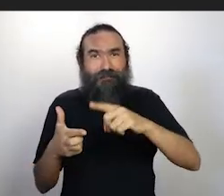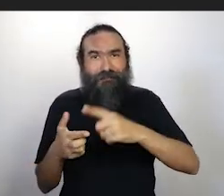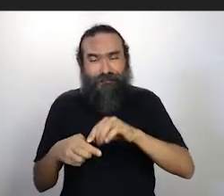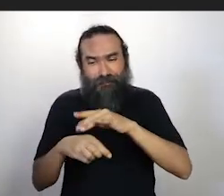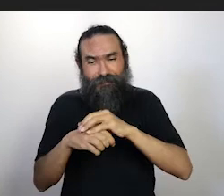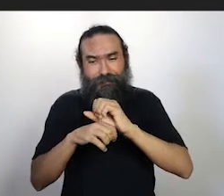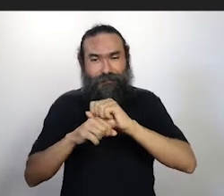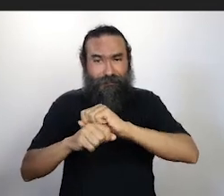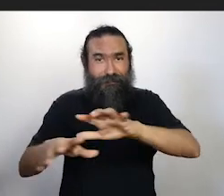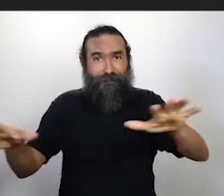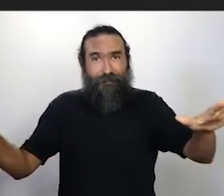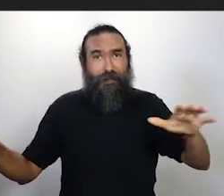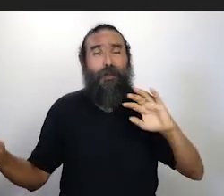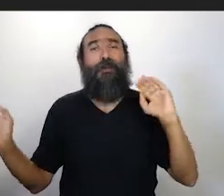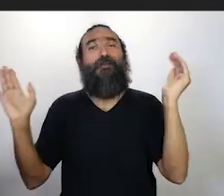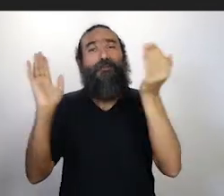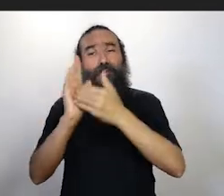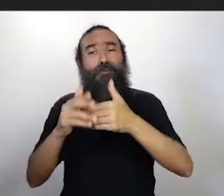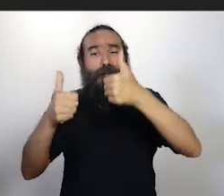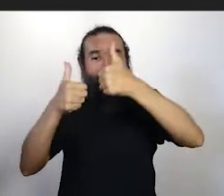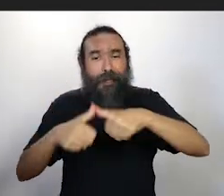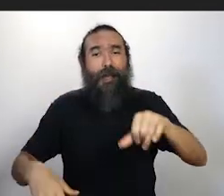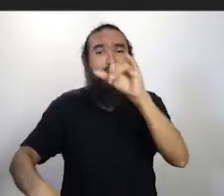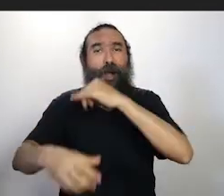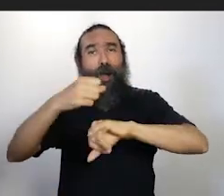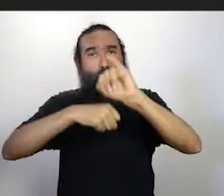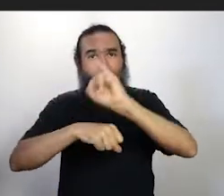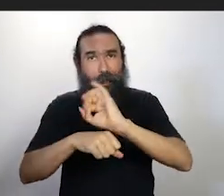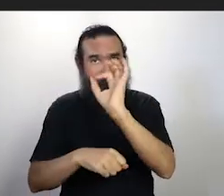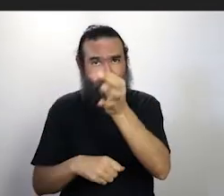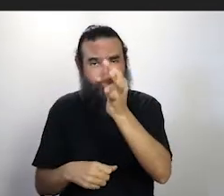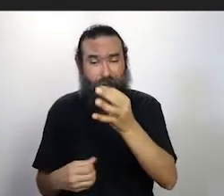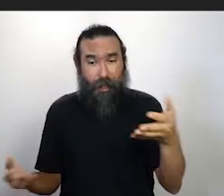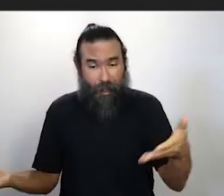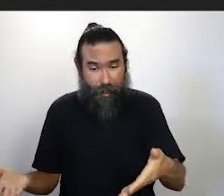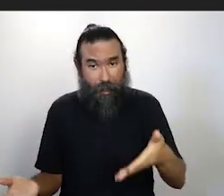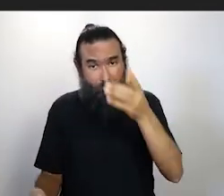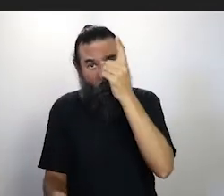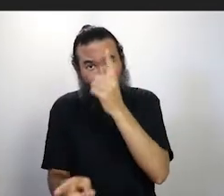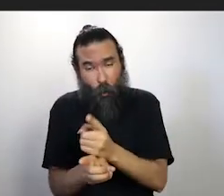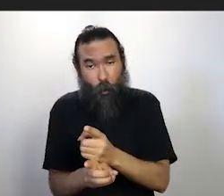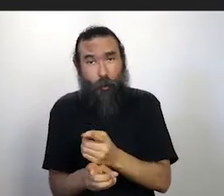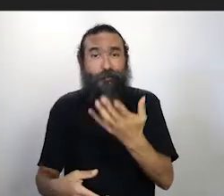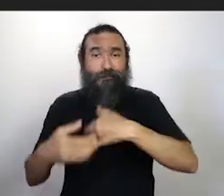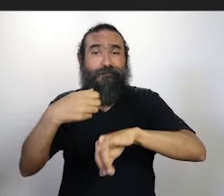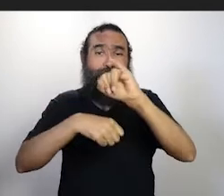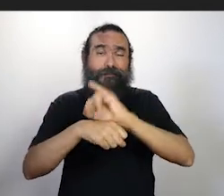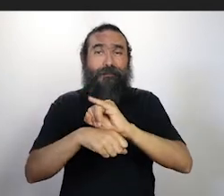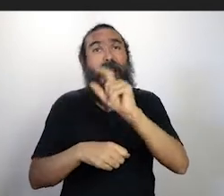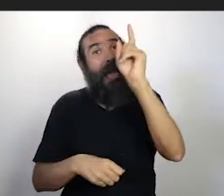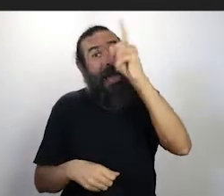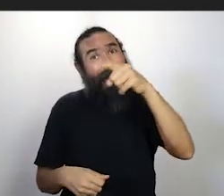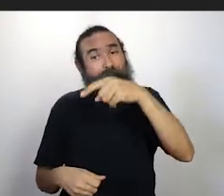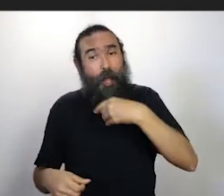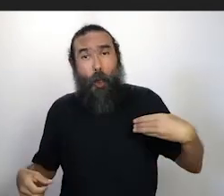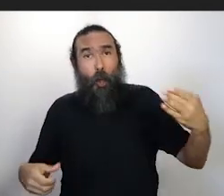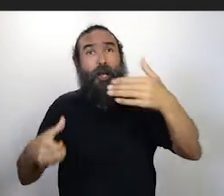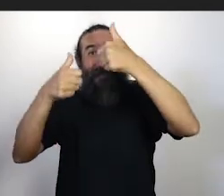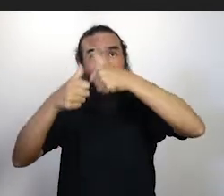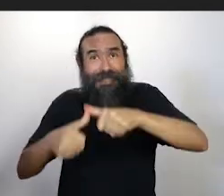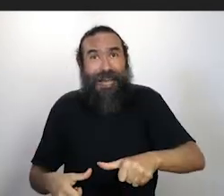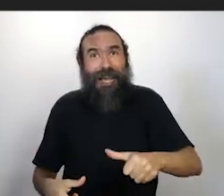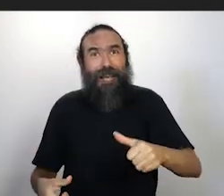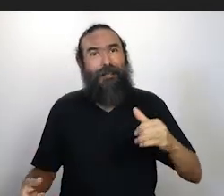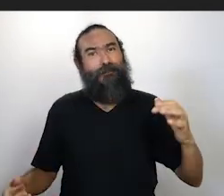pandemia tudo é online, né? Então, a gente está fazendo esse encontro agora online, era para ser na Chapada, lindo, maravilhoso, numa lua cheia que a gente está